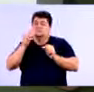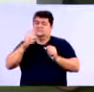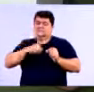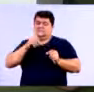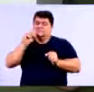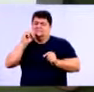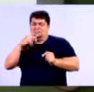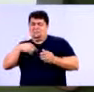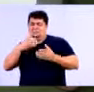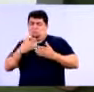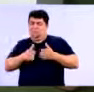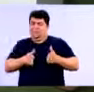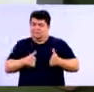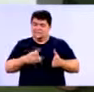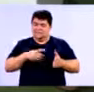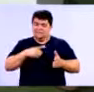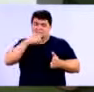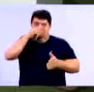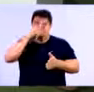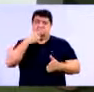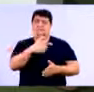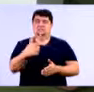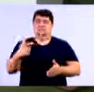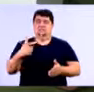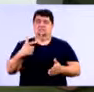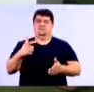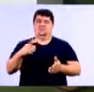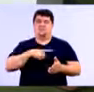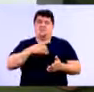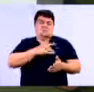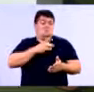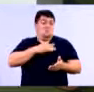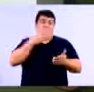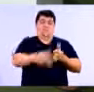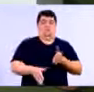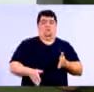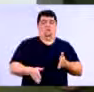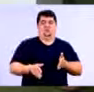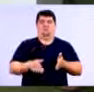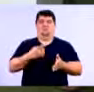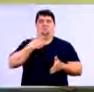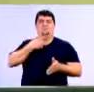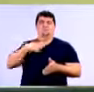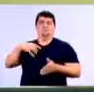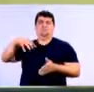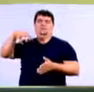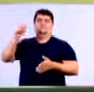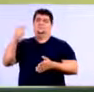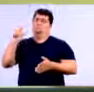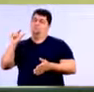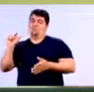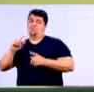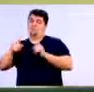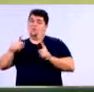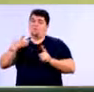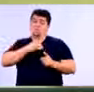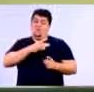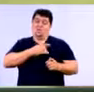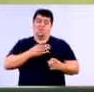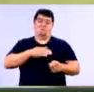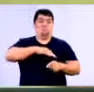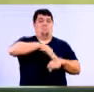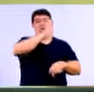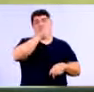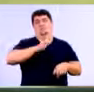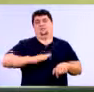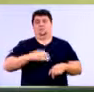não tem estômago. Ele tem mais medo de perder do que vontade de ganhar, né, professor? Nós vamos falar mais, então, do perfil de investidores daqui a pouco. Que é um tema também que